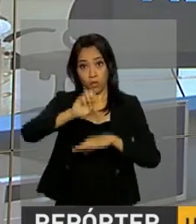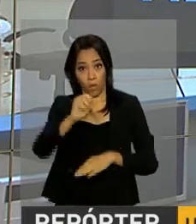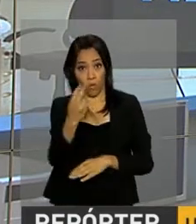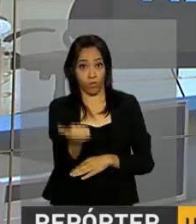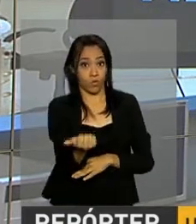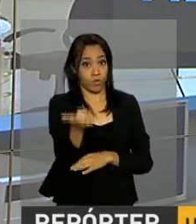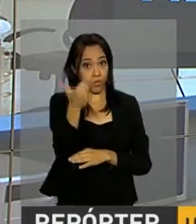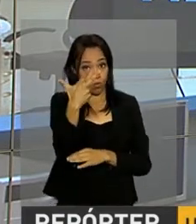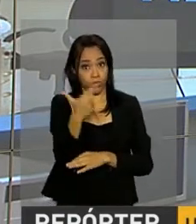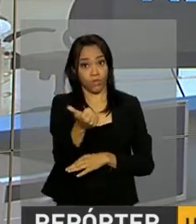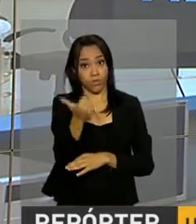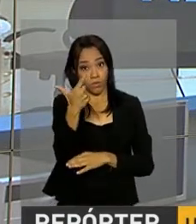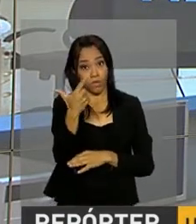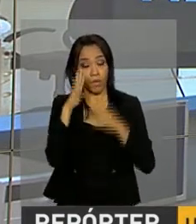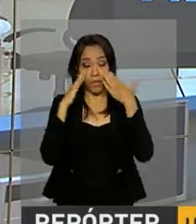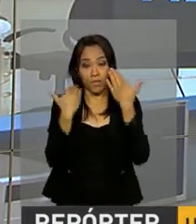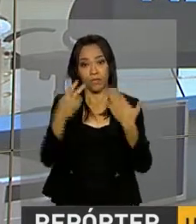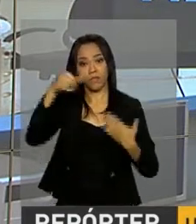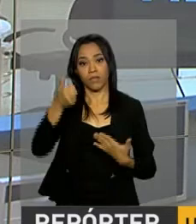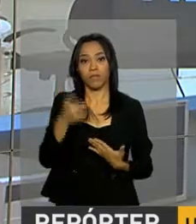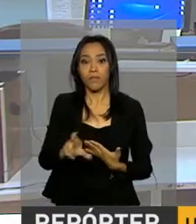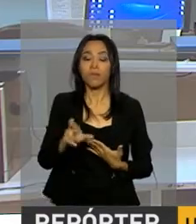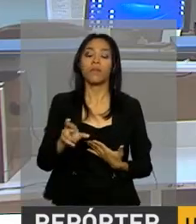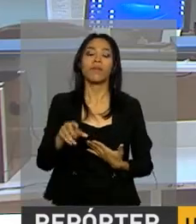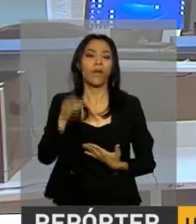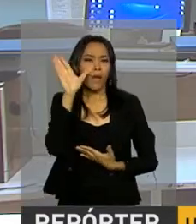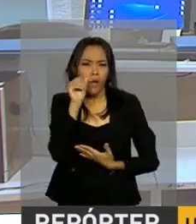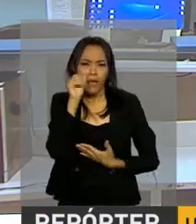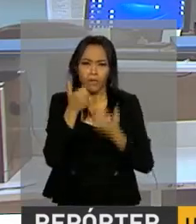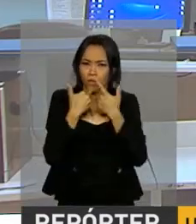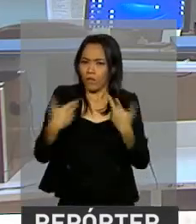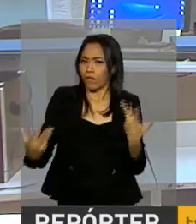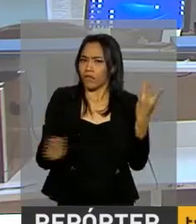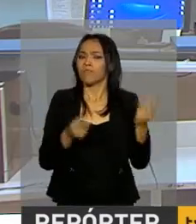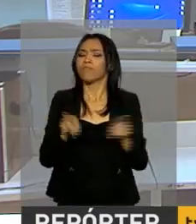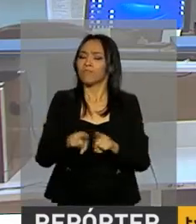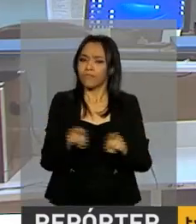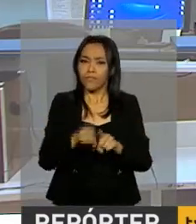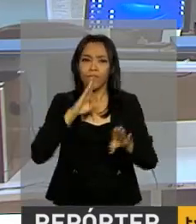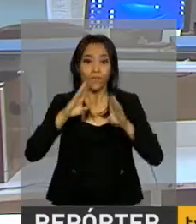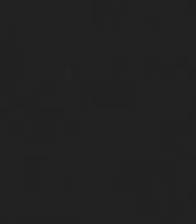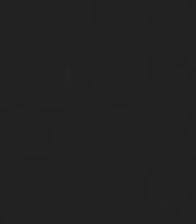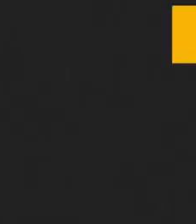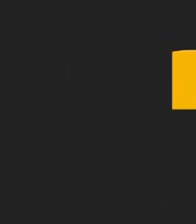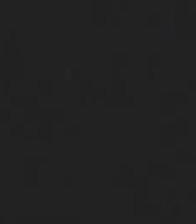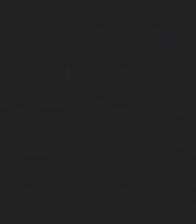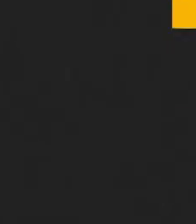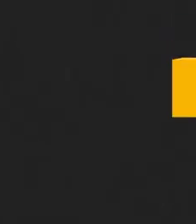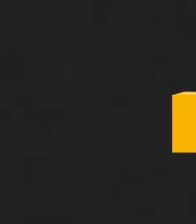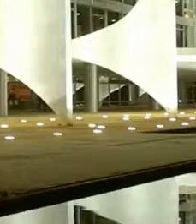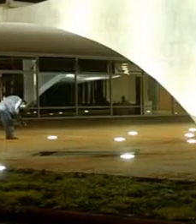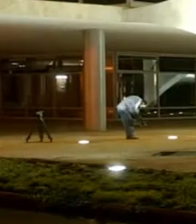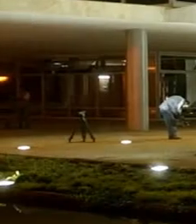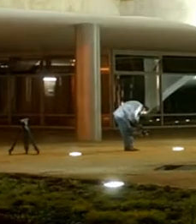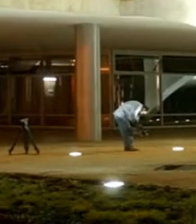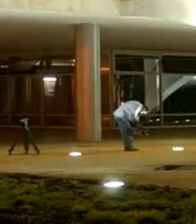na próxima edição do Repórter NBR. Acompanhe as novidades também pelas nossas redes sociais. Música